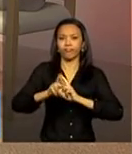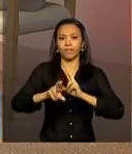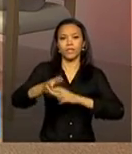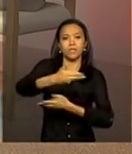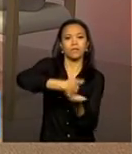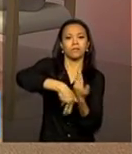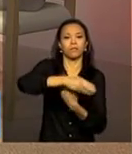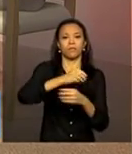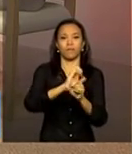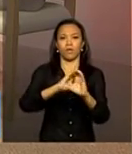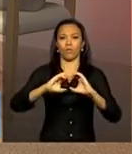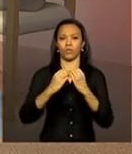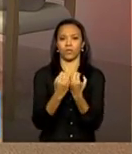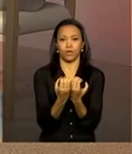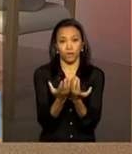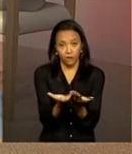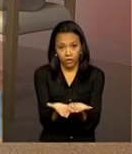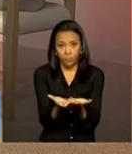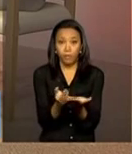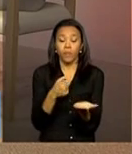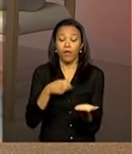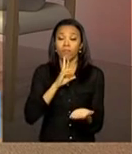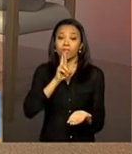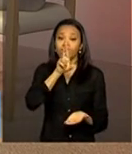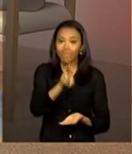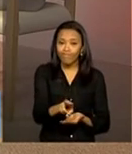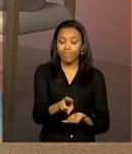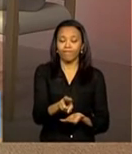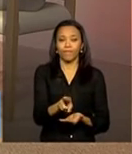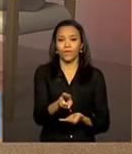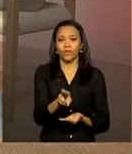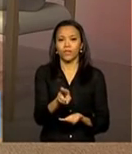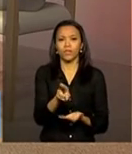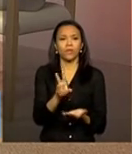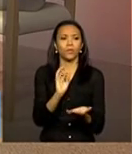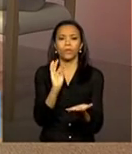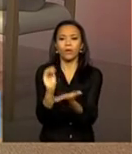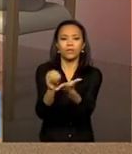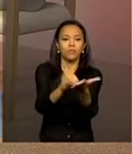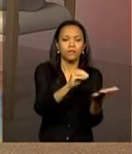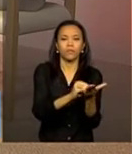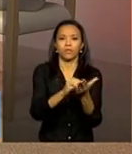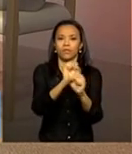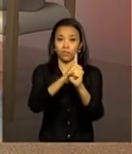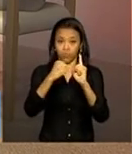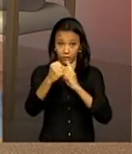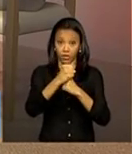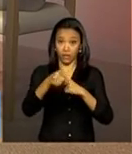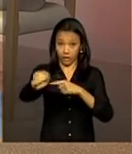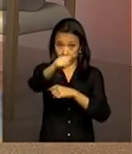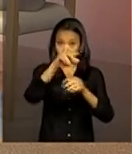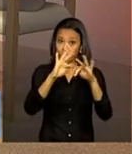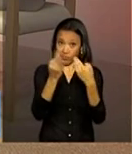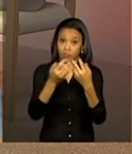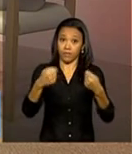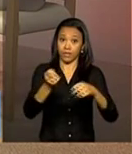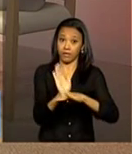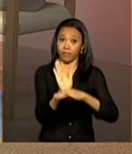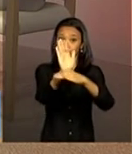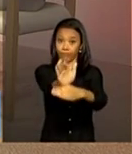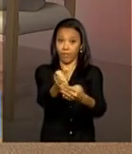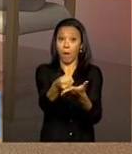comunidade portanto a resposta a às demandas sociais vindo das famílias tem uma